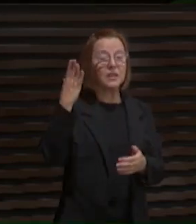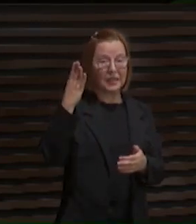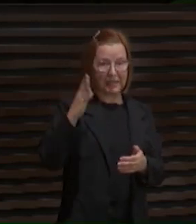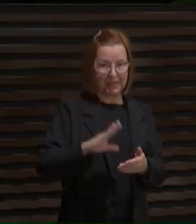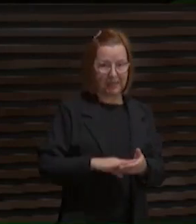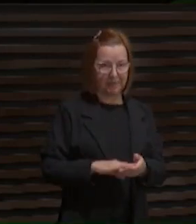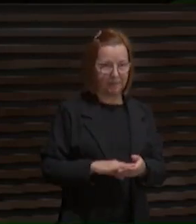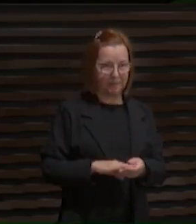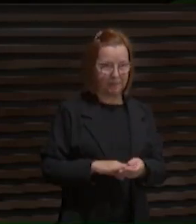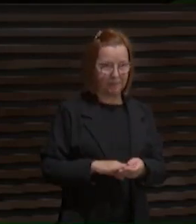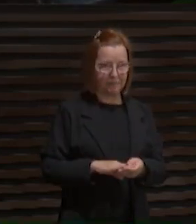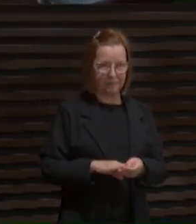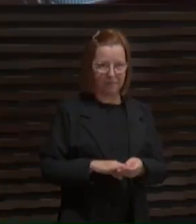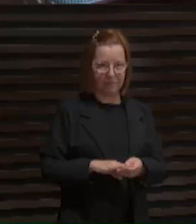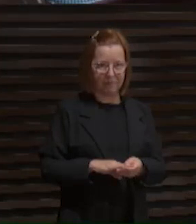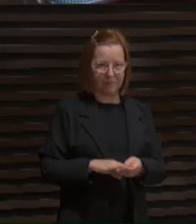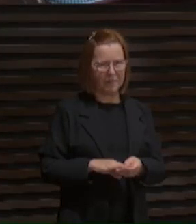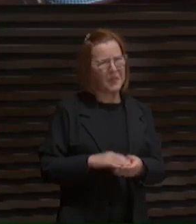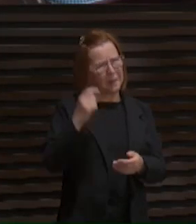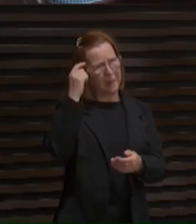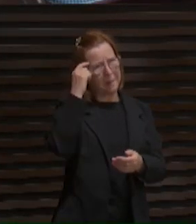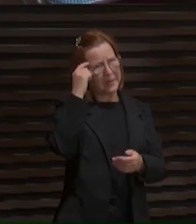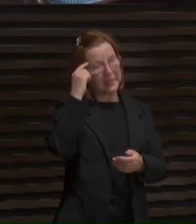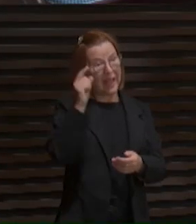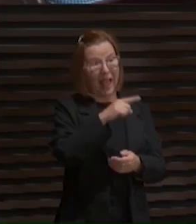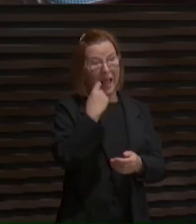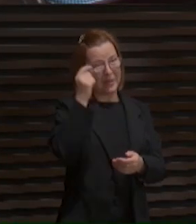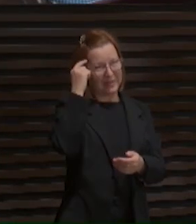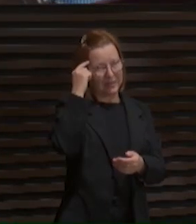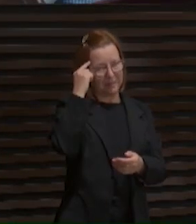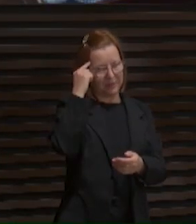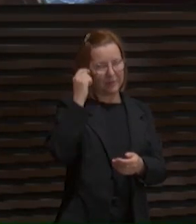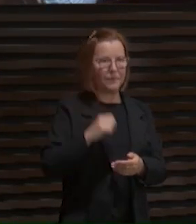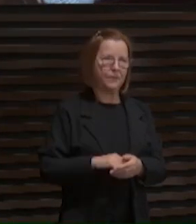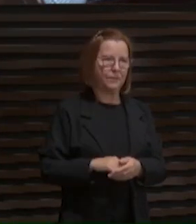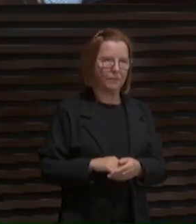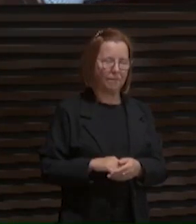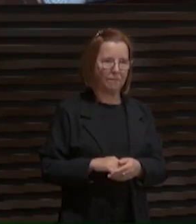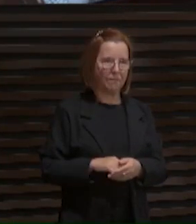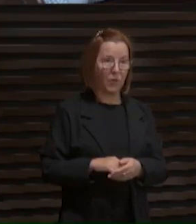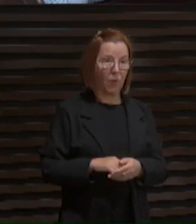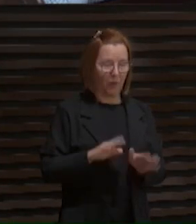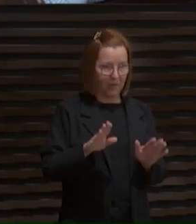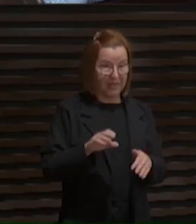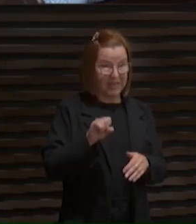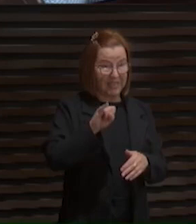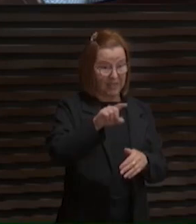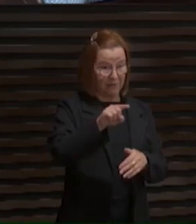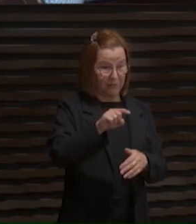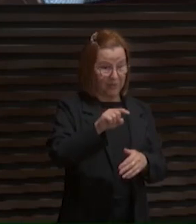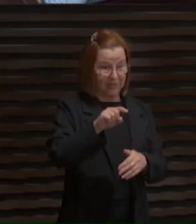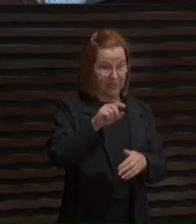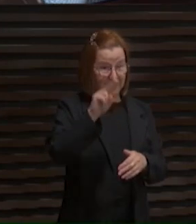Vamos falar vamos pensar na mente, como nós estávamos falando. Uma coisa é eu ser enganado. Outra coisa é